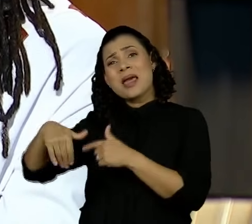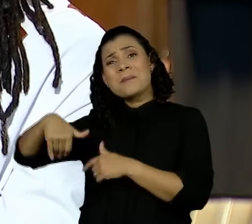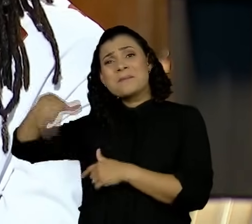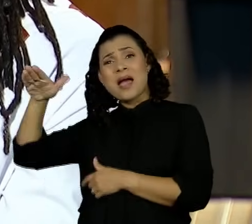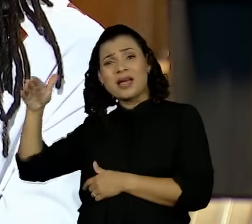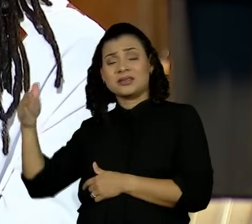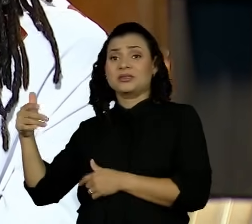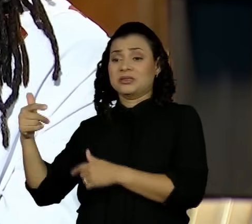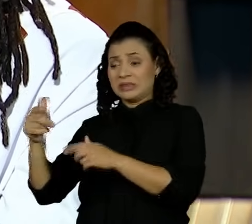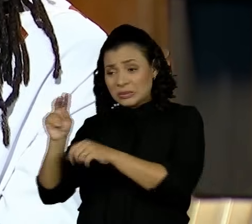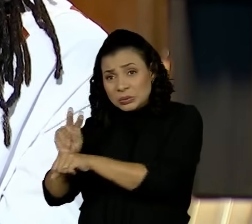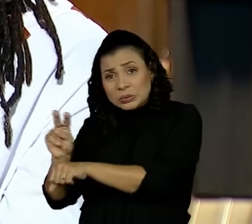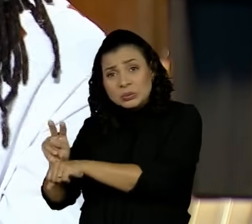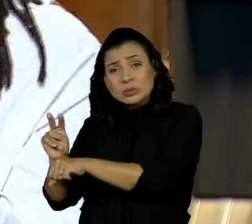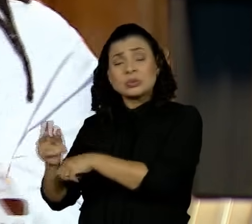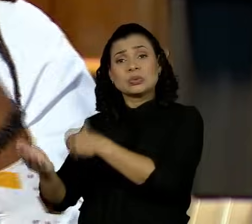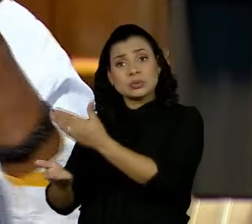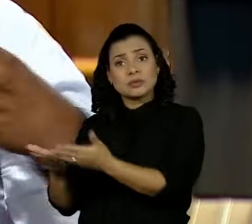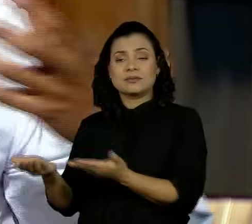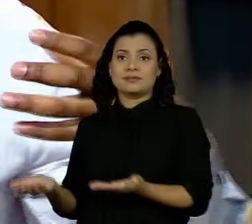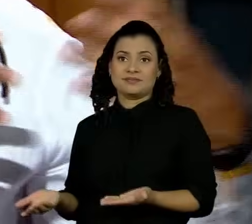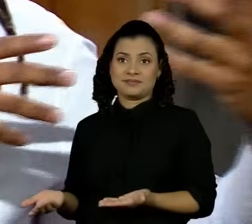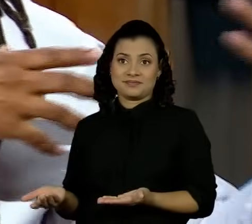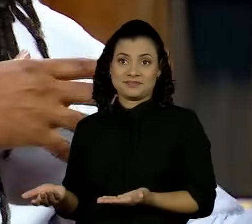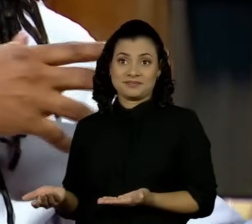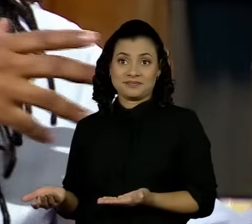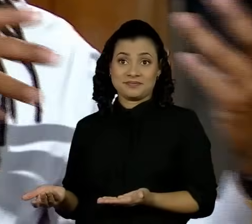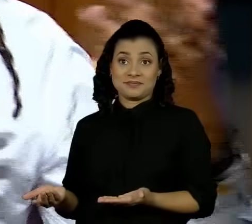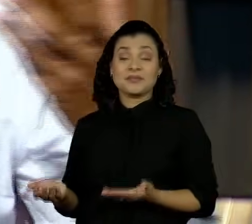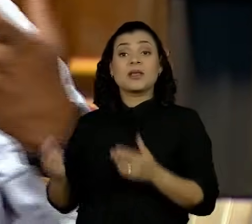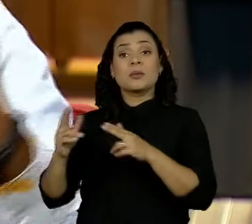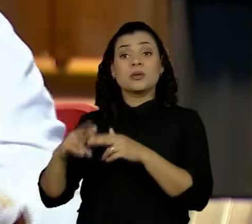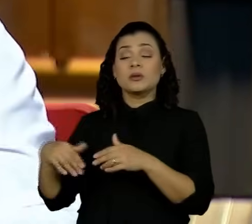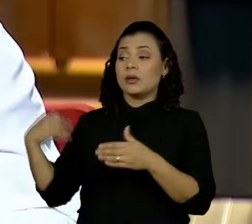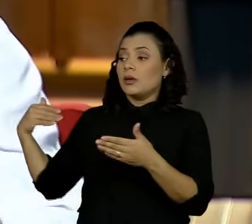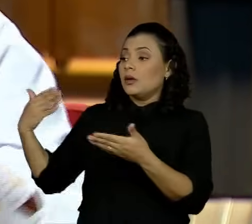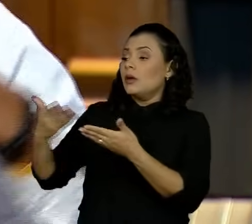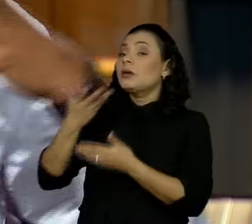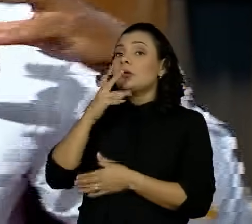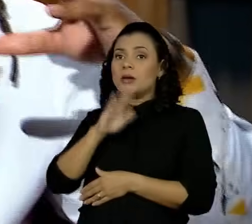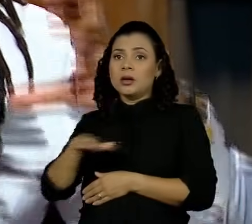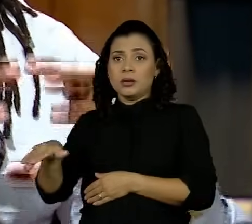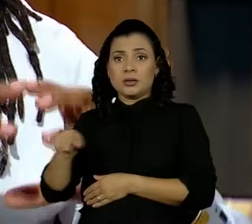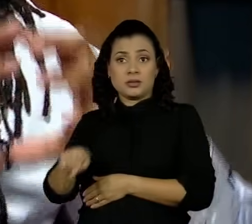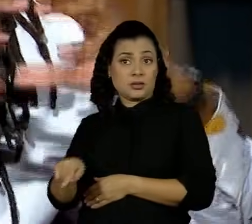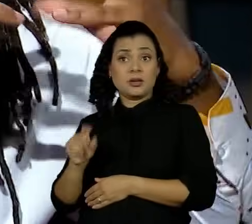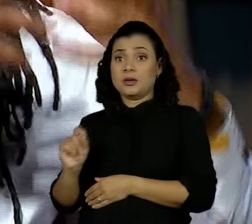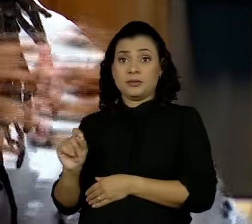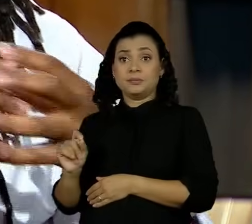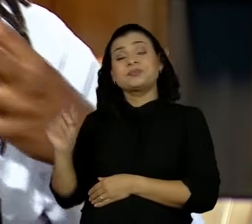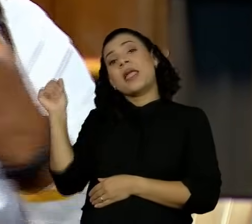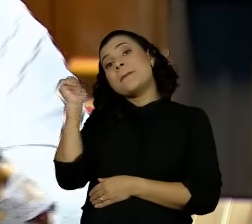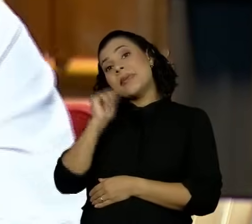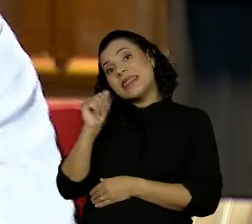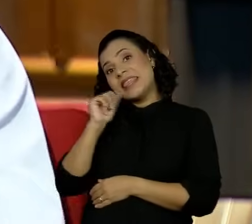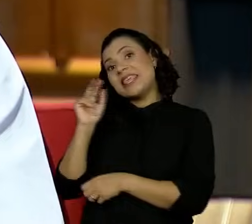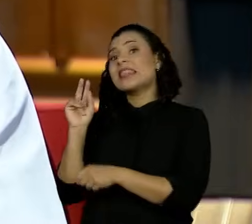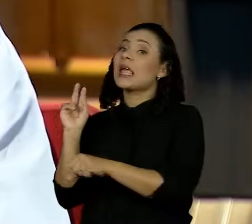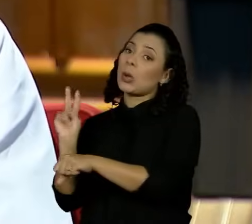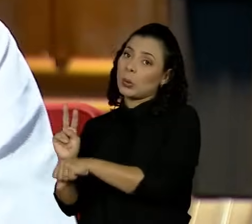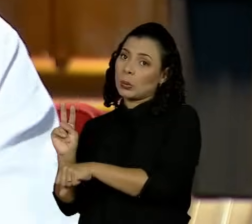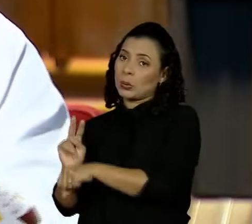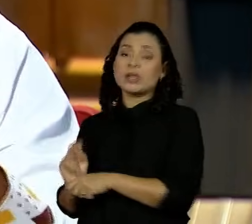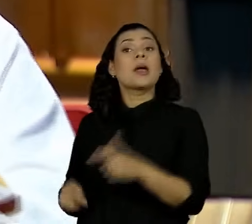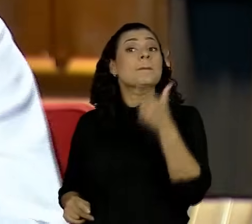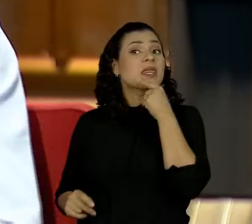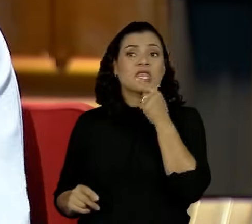dia porque elas também cuidam? O quanto vem naturalizando desde a infância de que é o gênero feminino que vai cuidar. Isso. Eu